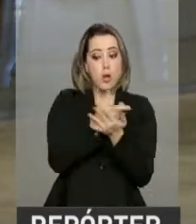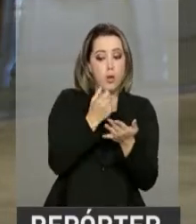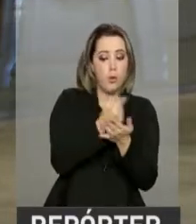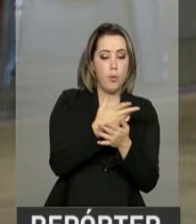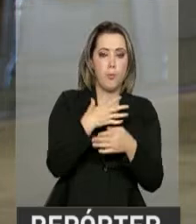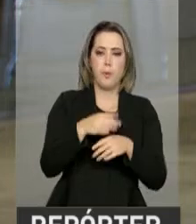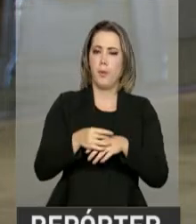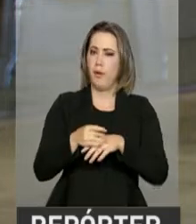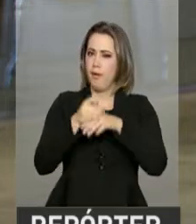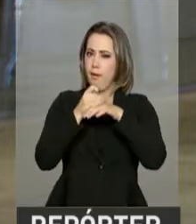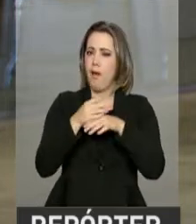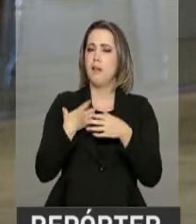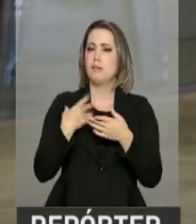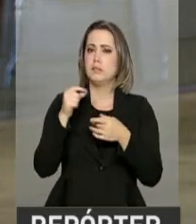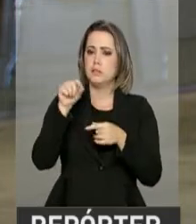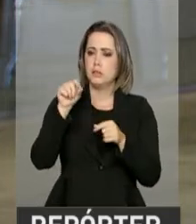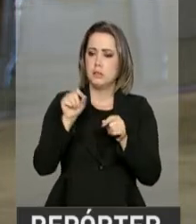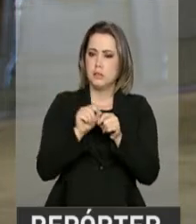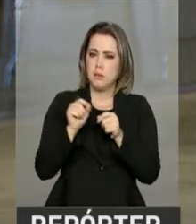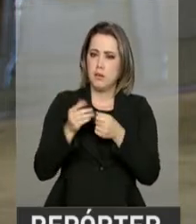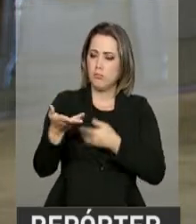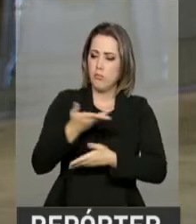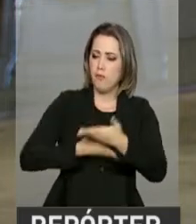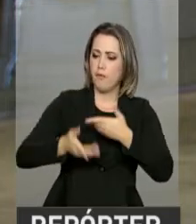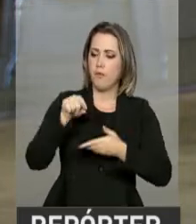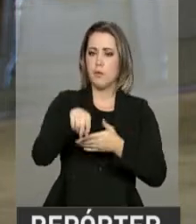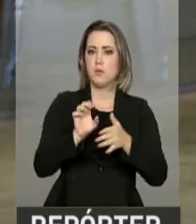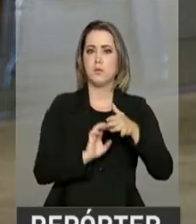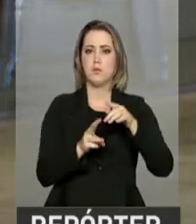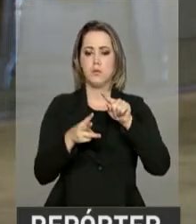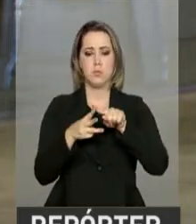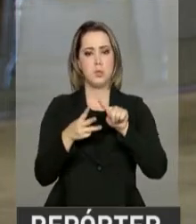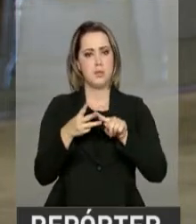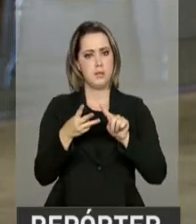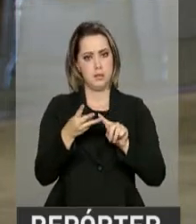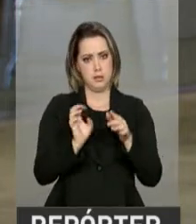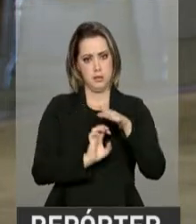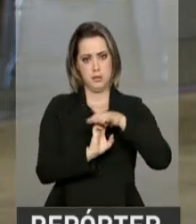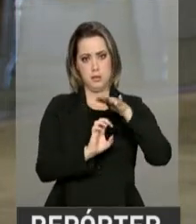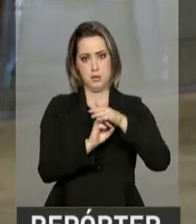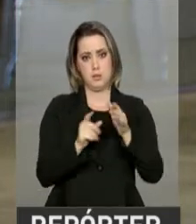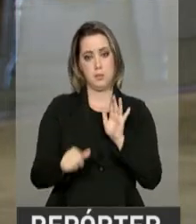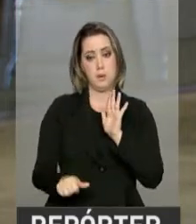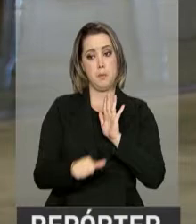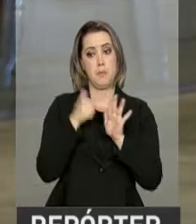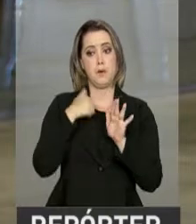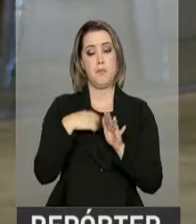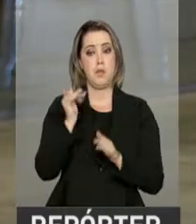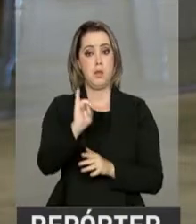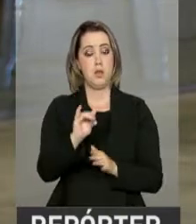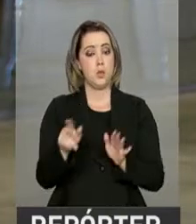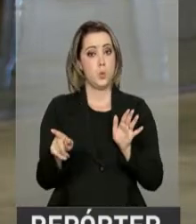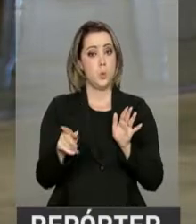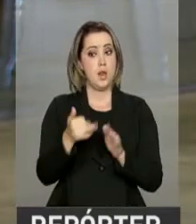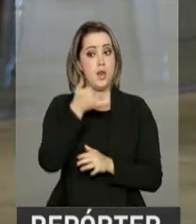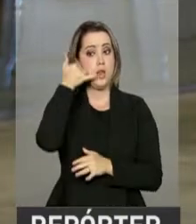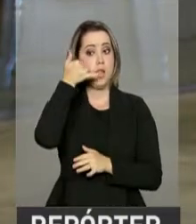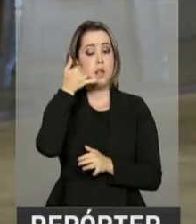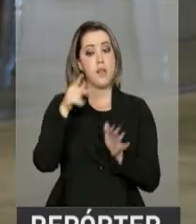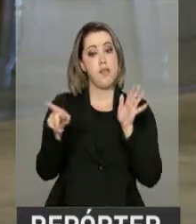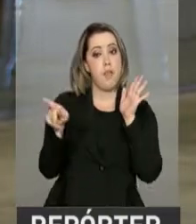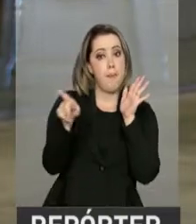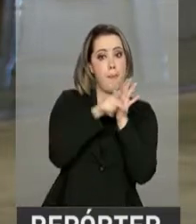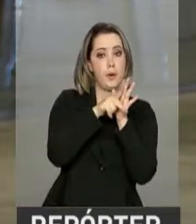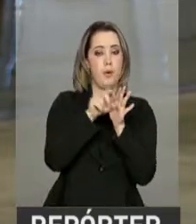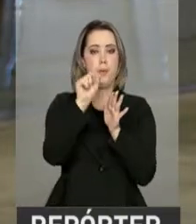pelas empresas citadas na operação carnes a carne é fraca que primeiro faça um contato com a própria empresa por meio dos